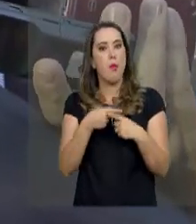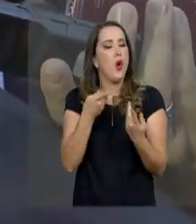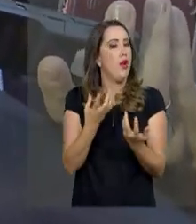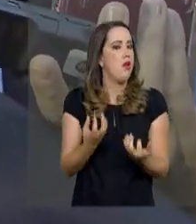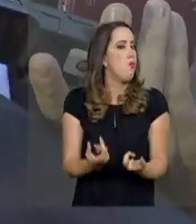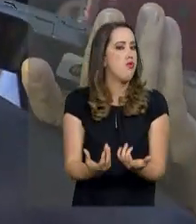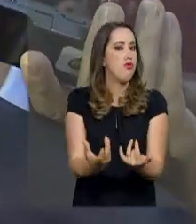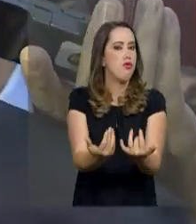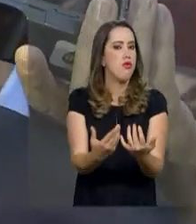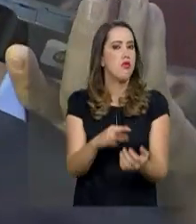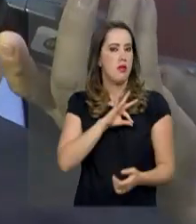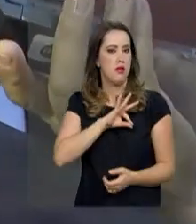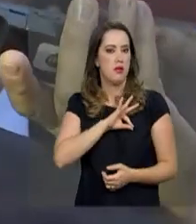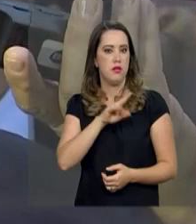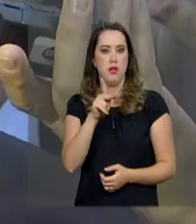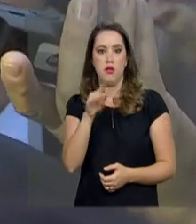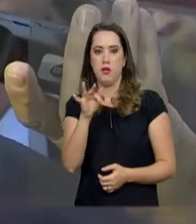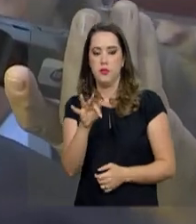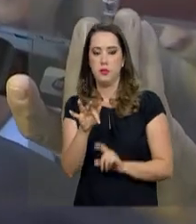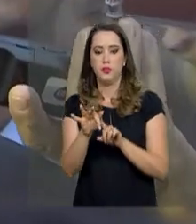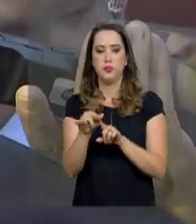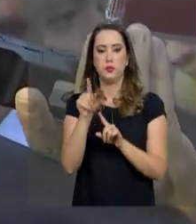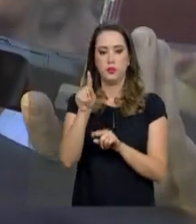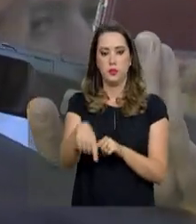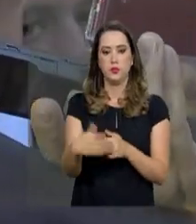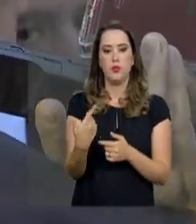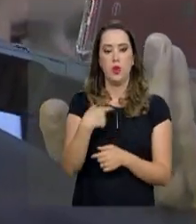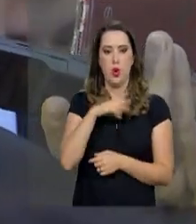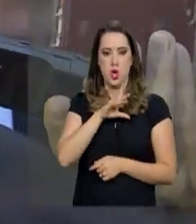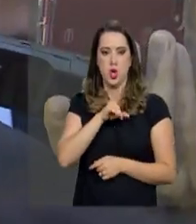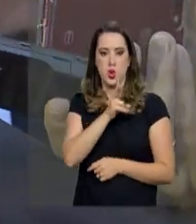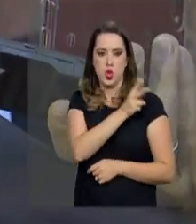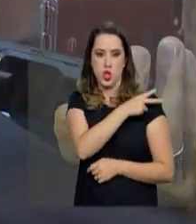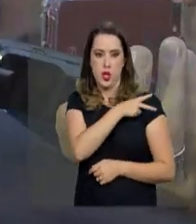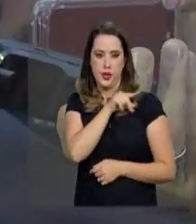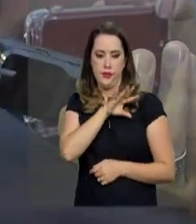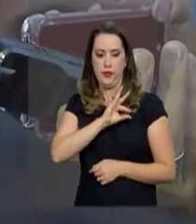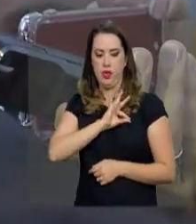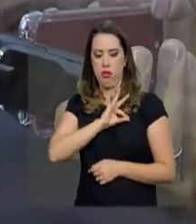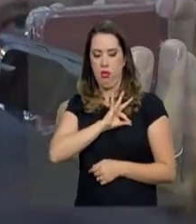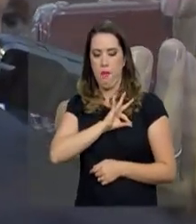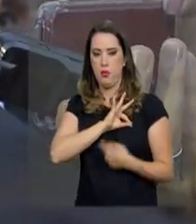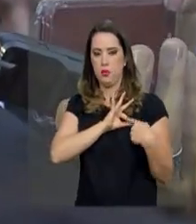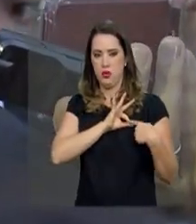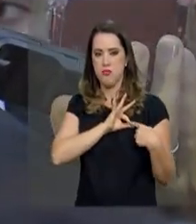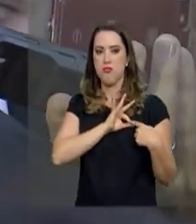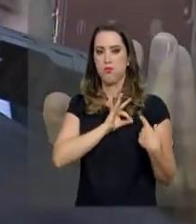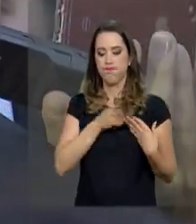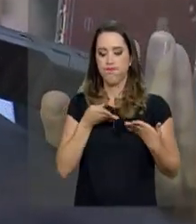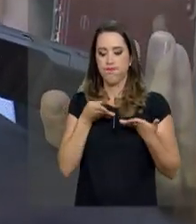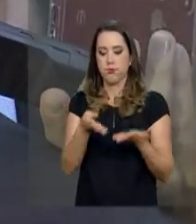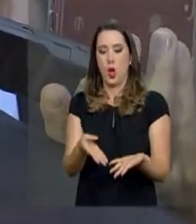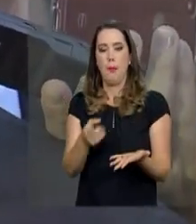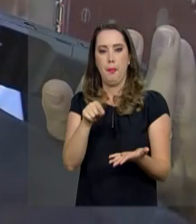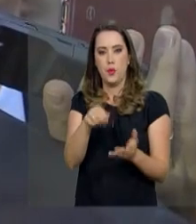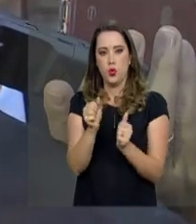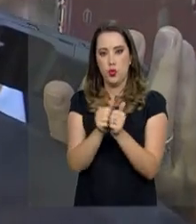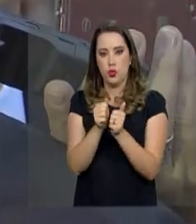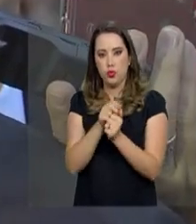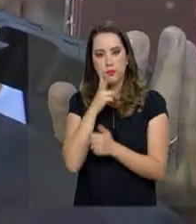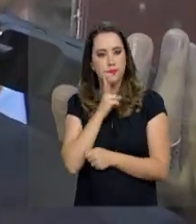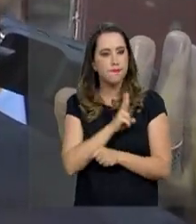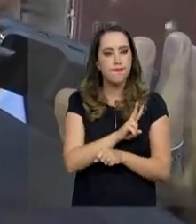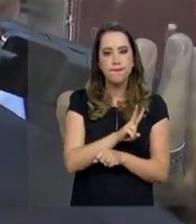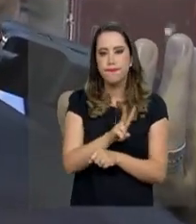pela Polícia Federal, cujo superintendente participou conosco, superintendente da Polícia Federal aqui no Rio de Janeiro,